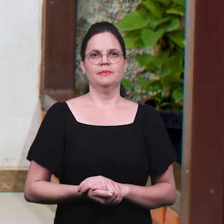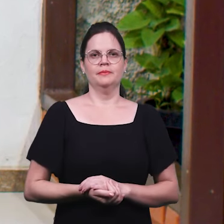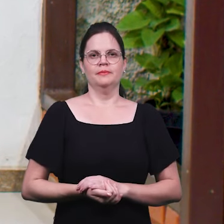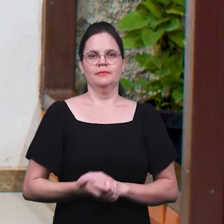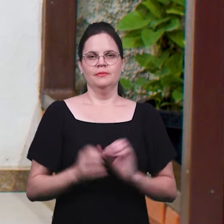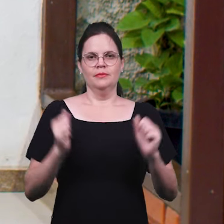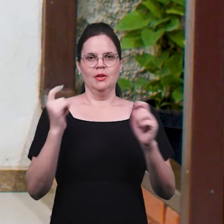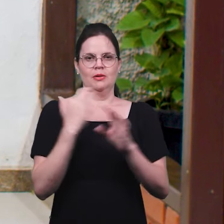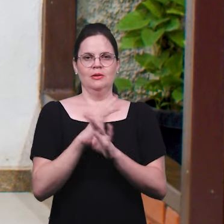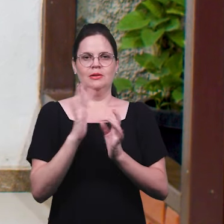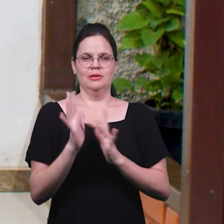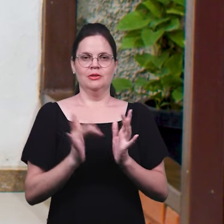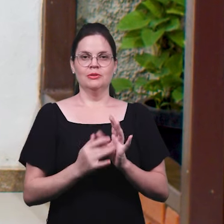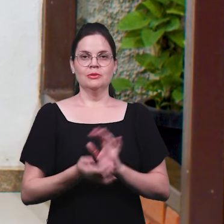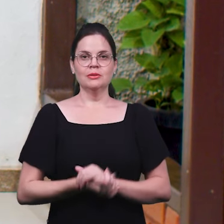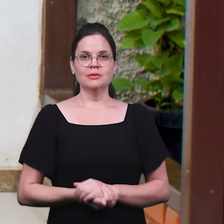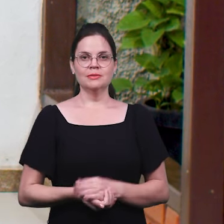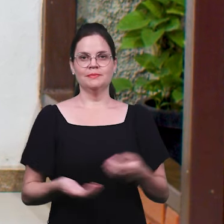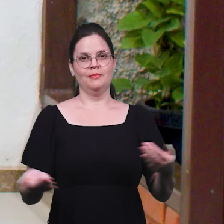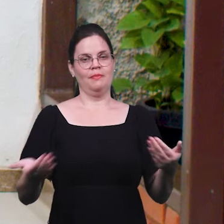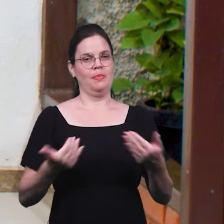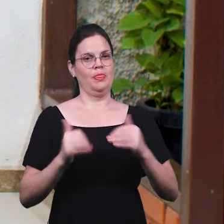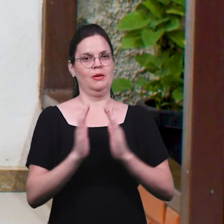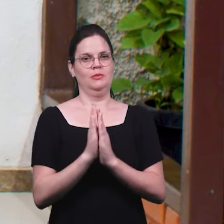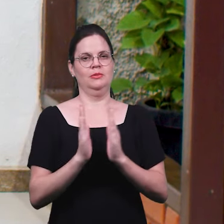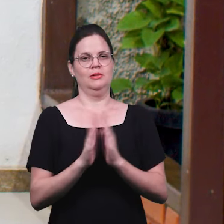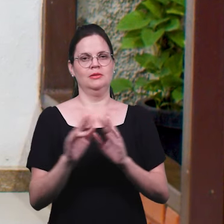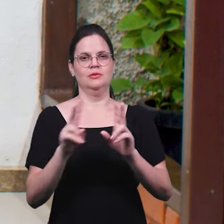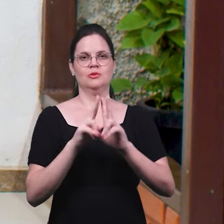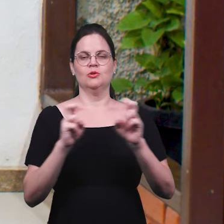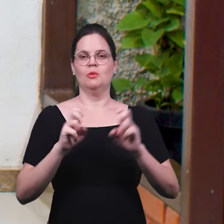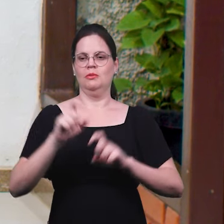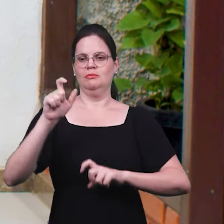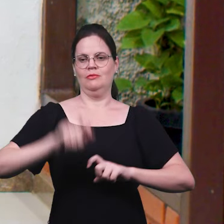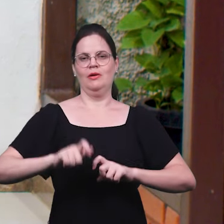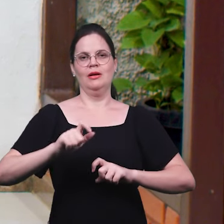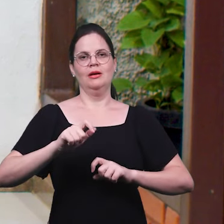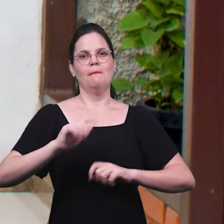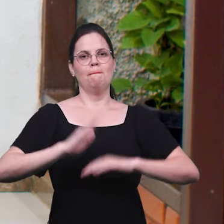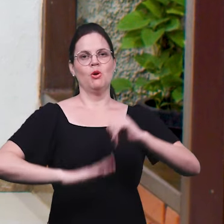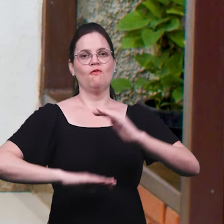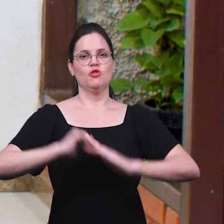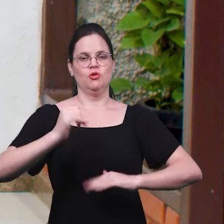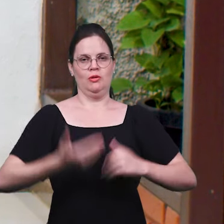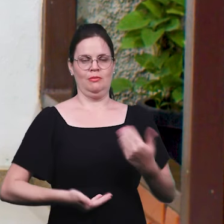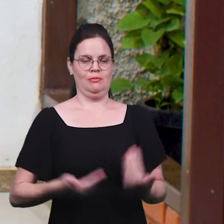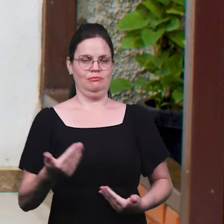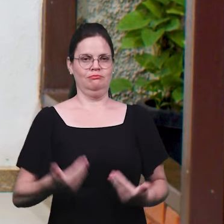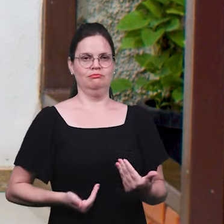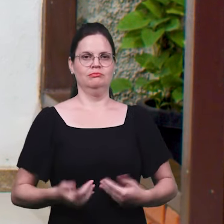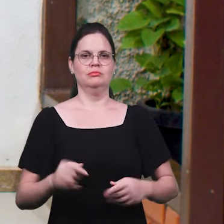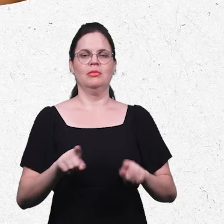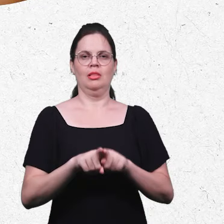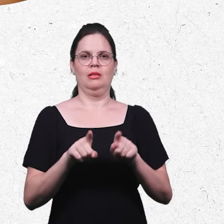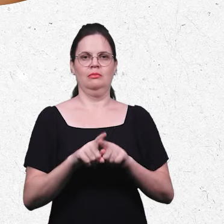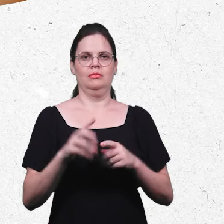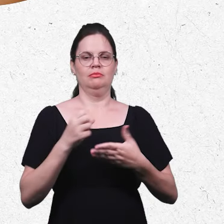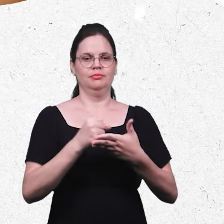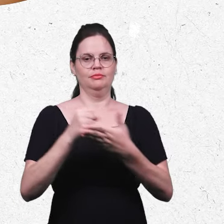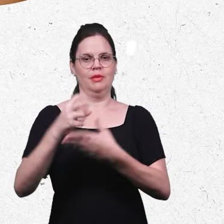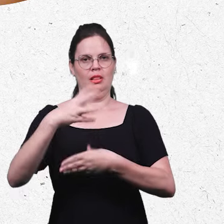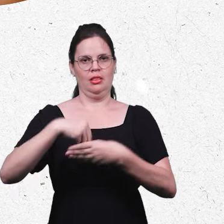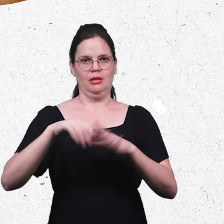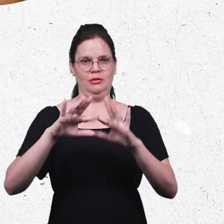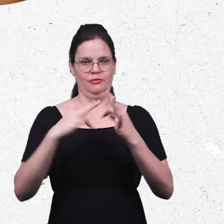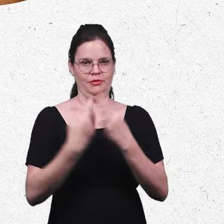Glória a Jesus. Intercessão pela vida profissional, emprego, sustento dos lares. Senhor nosso